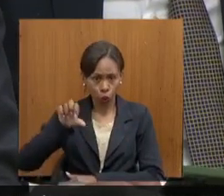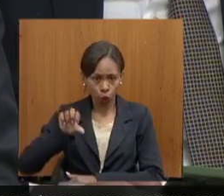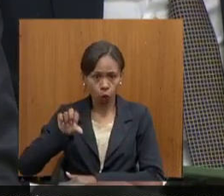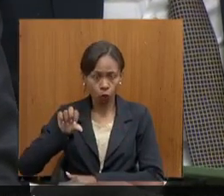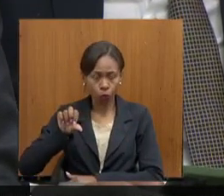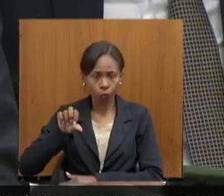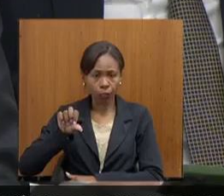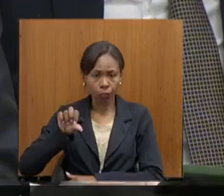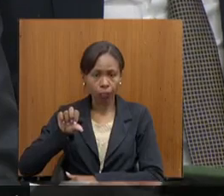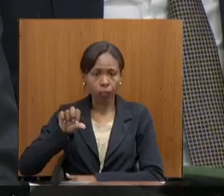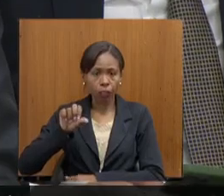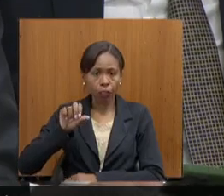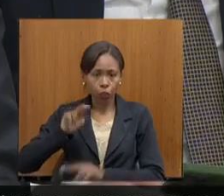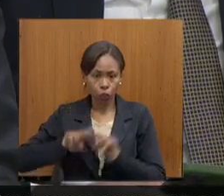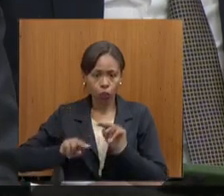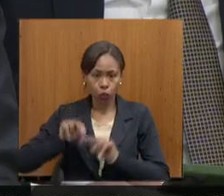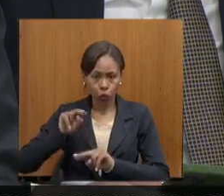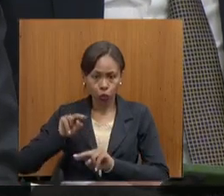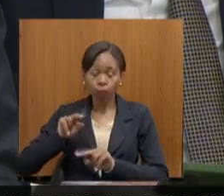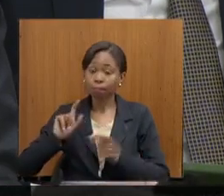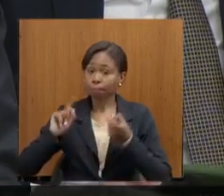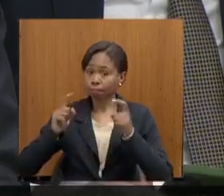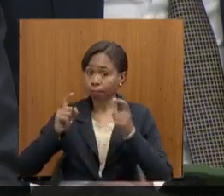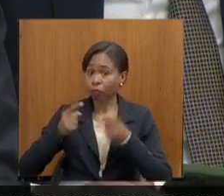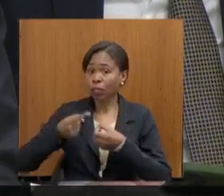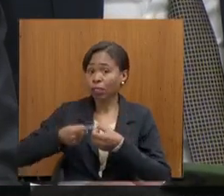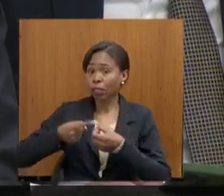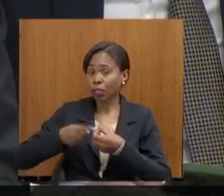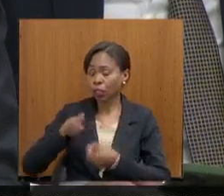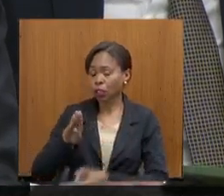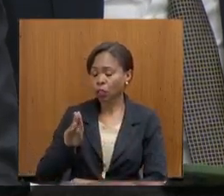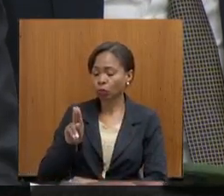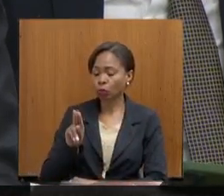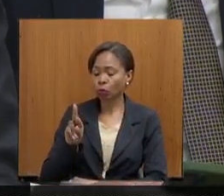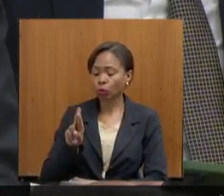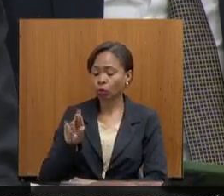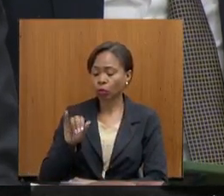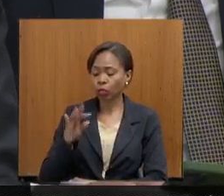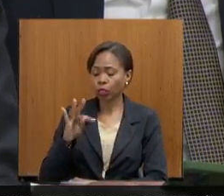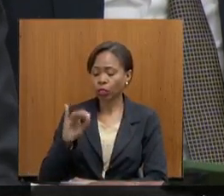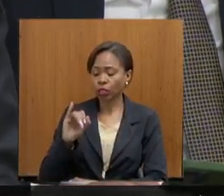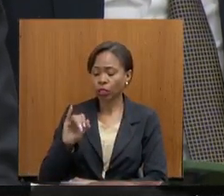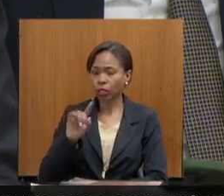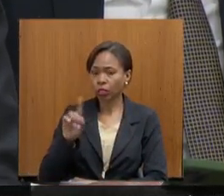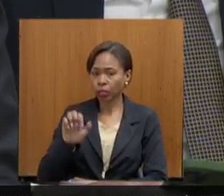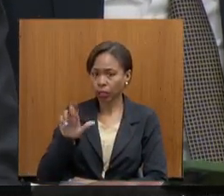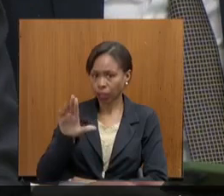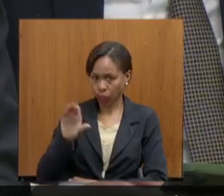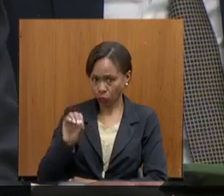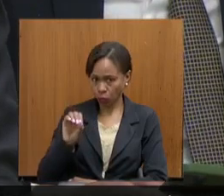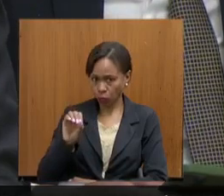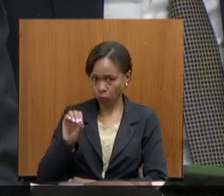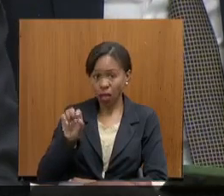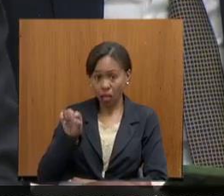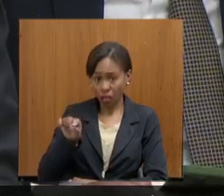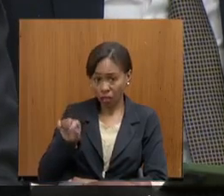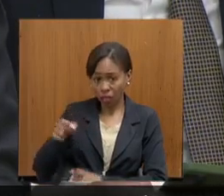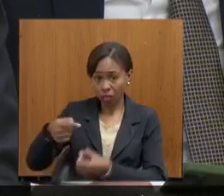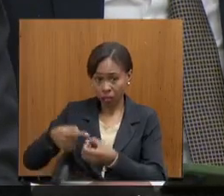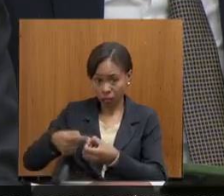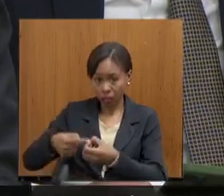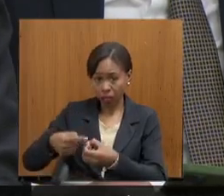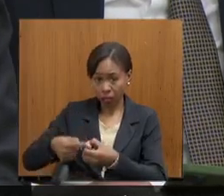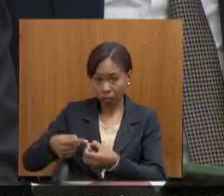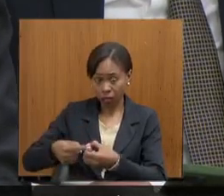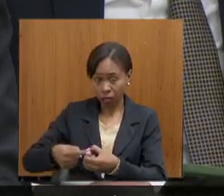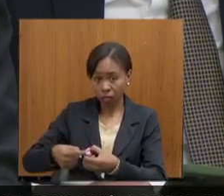o último lá na cidade de Buritis em Buritizeiro nosso Dr Alexandre vem aqui